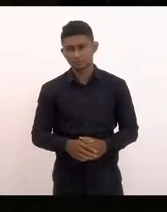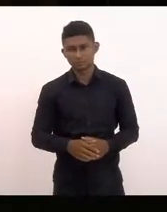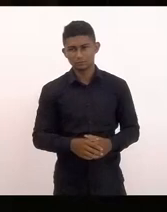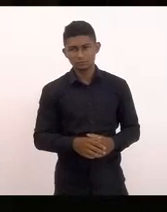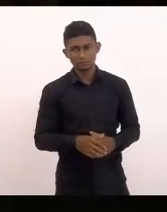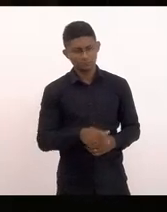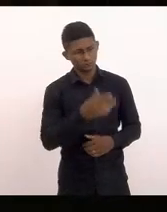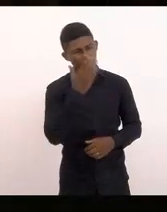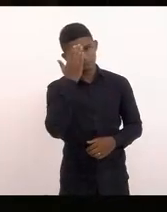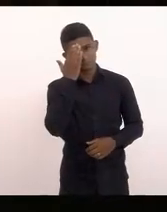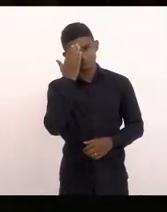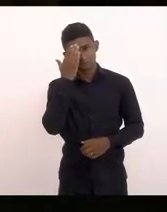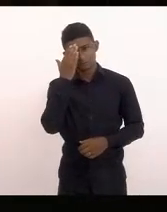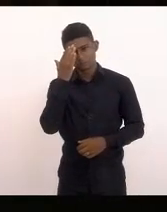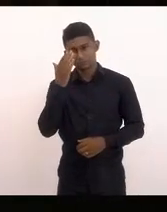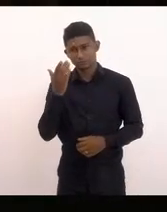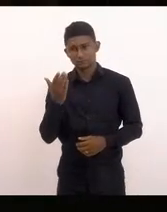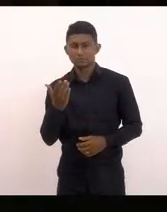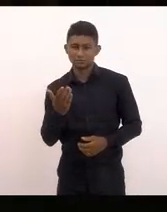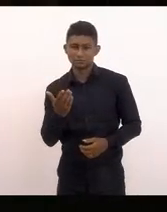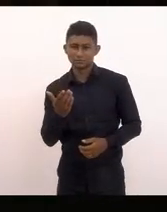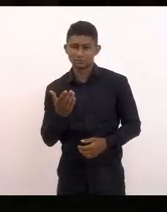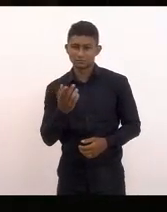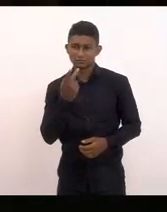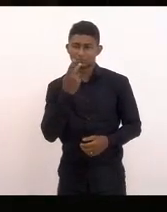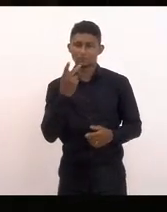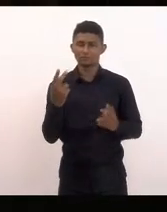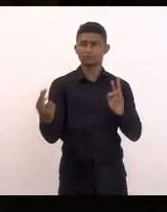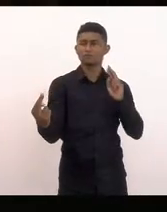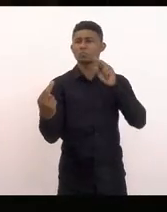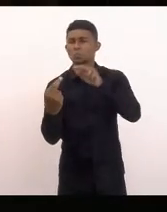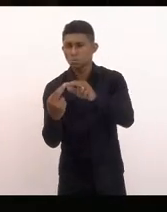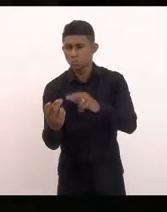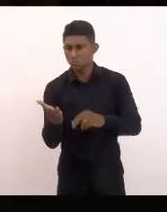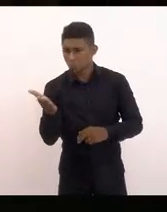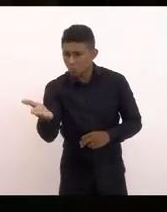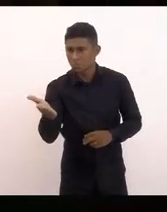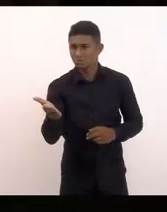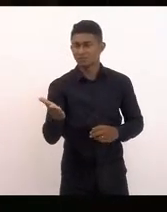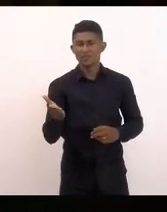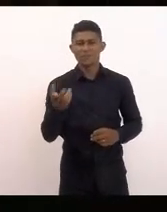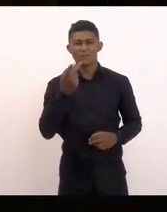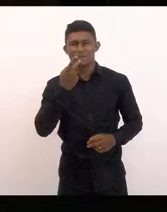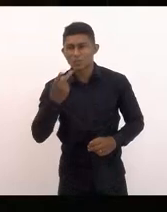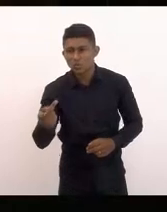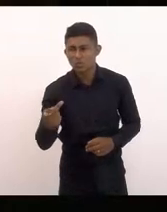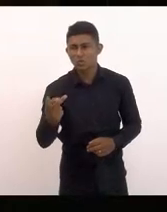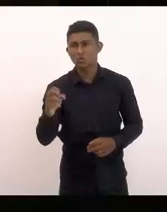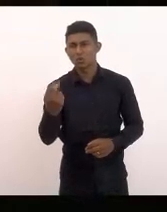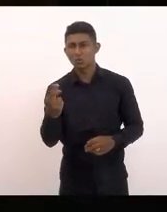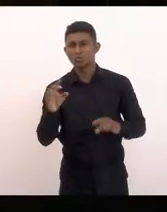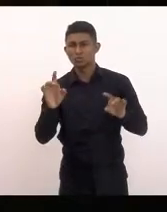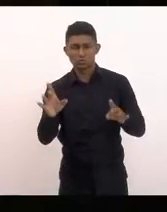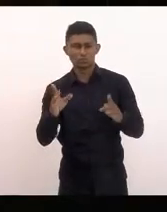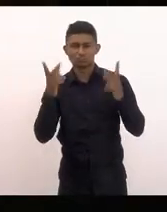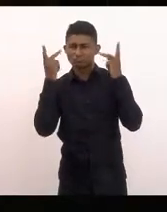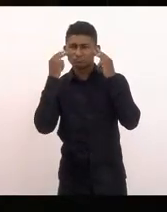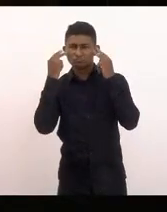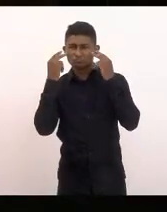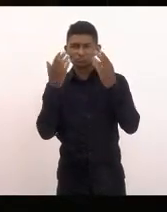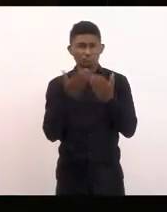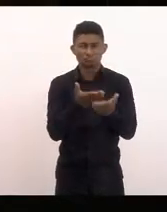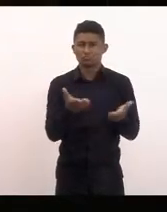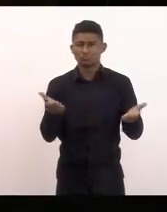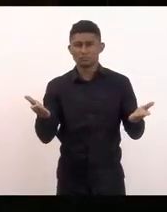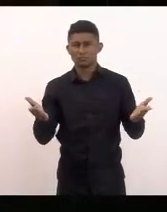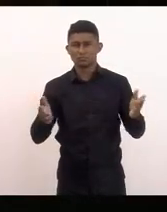aqui, a gente sabe quando se faz uma referência ao colega de algo que ele disse ou apenas uma referência ao colega quando... São